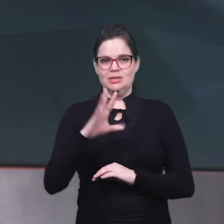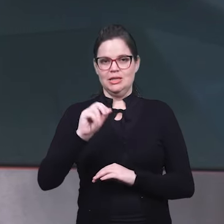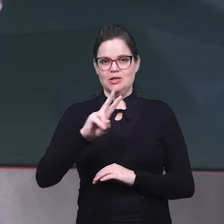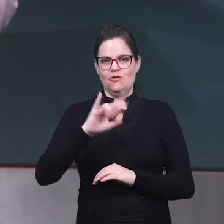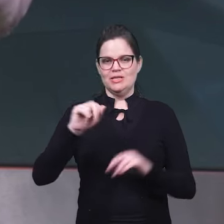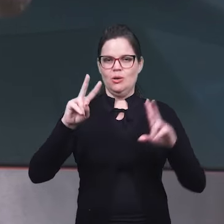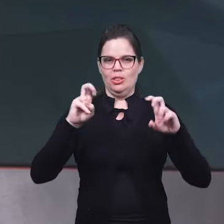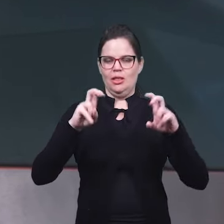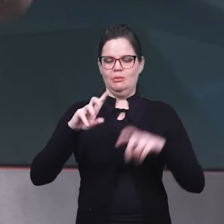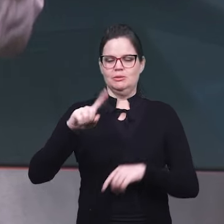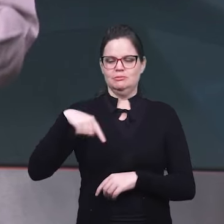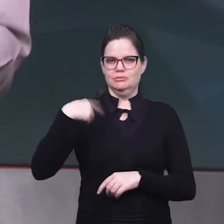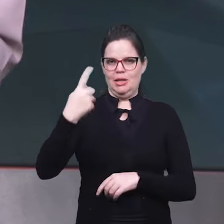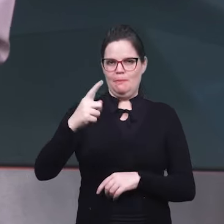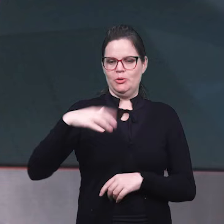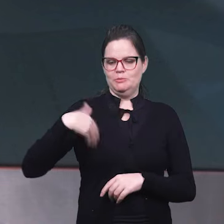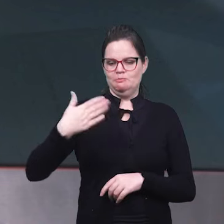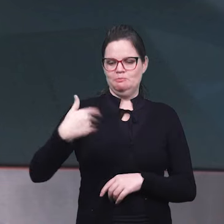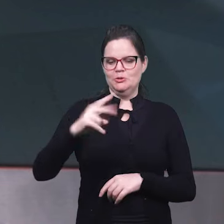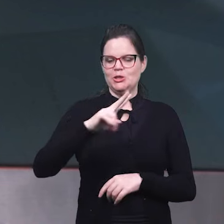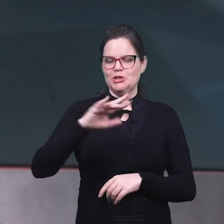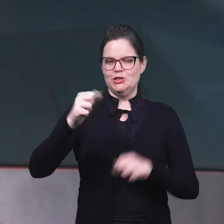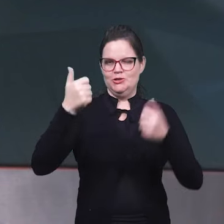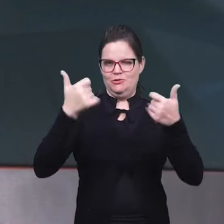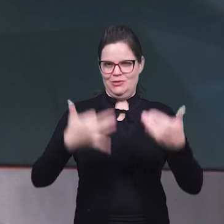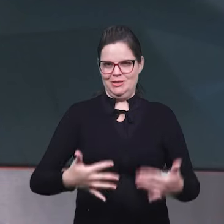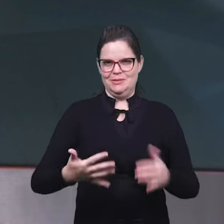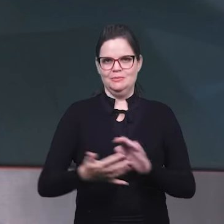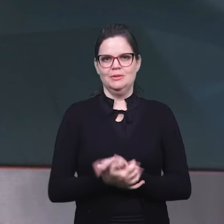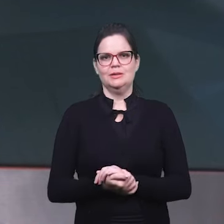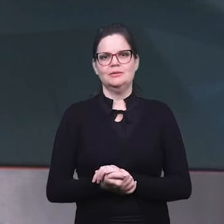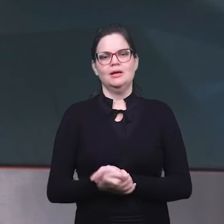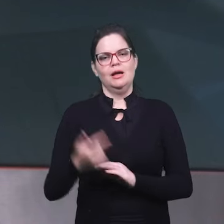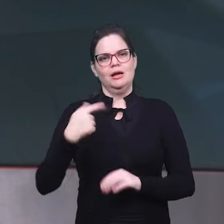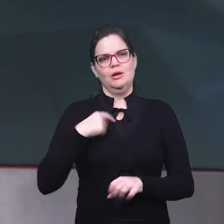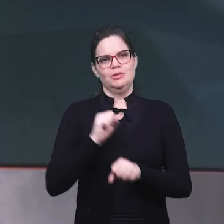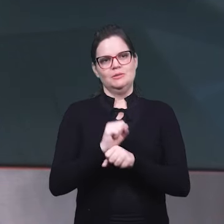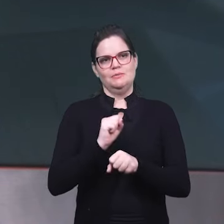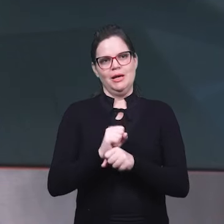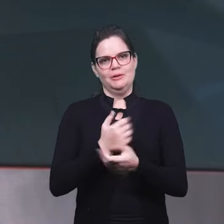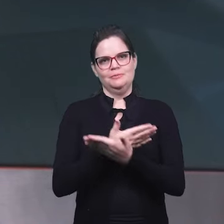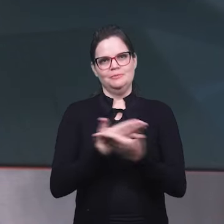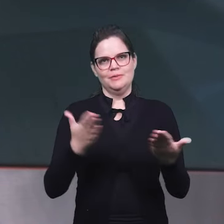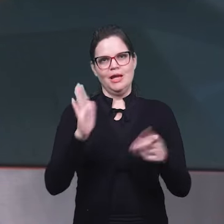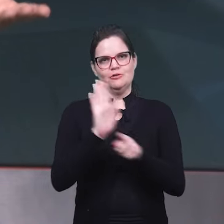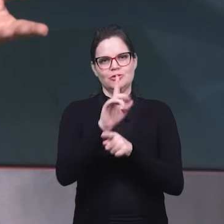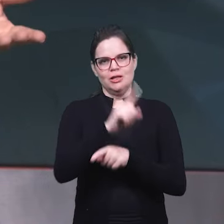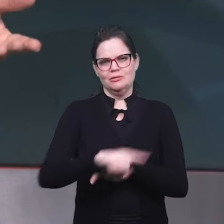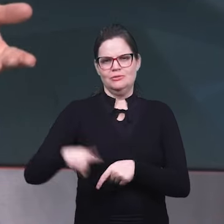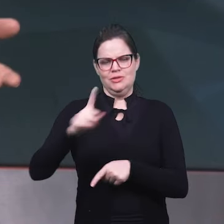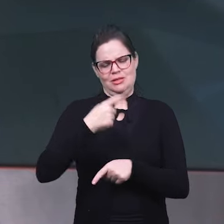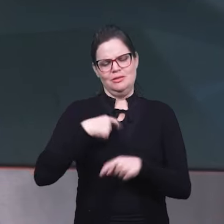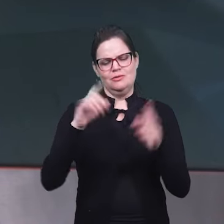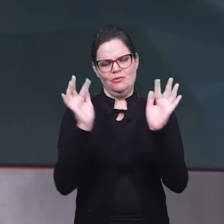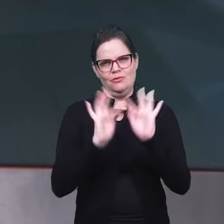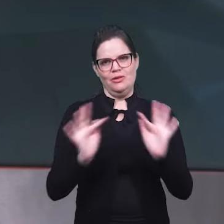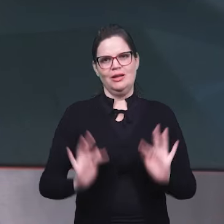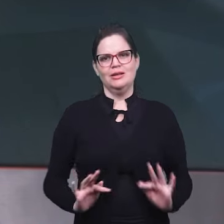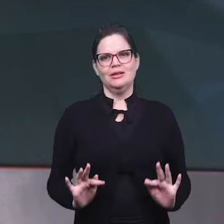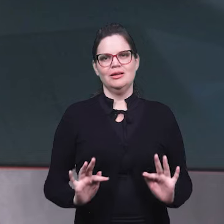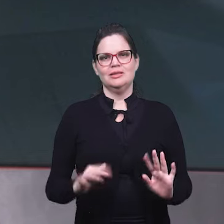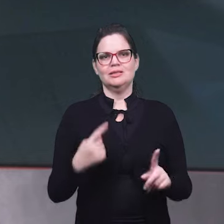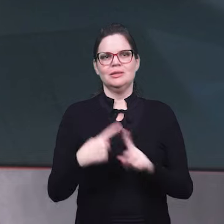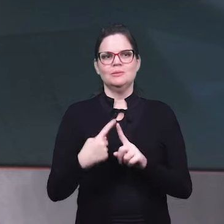Renegociação é um tema que veremos a seguir exclusivamente sobre isso. Espero ter contribuído com